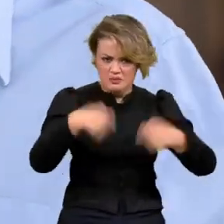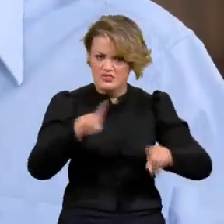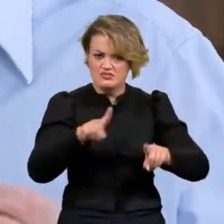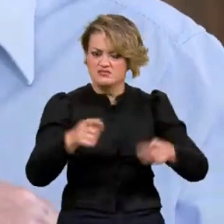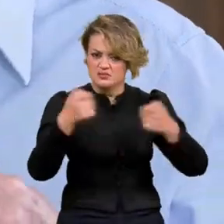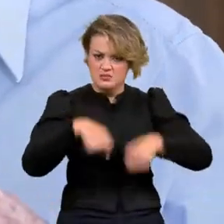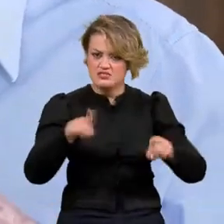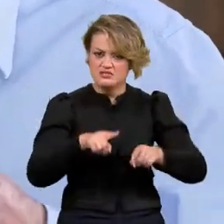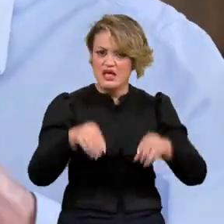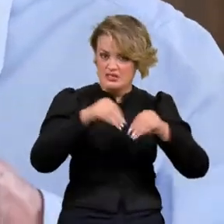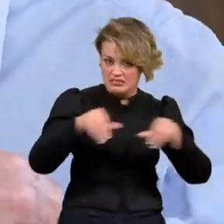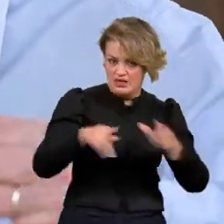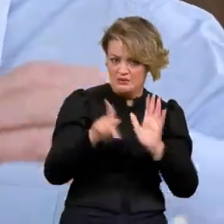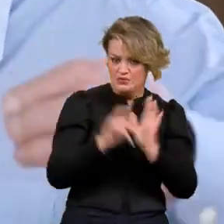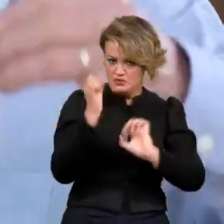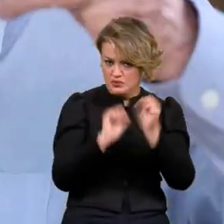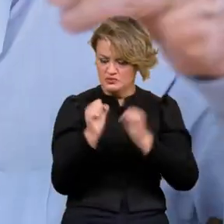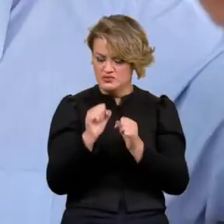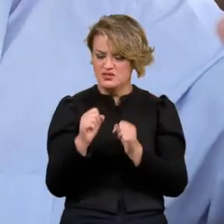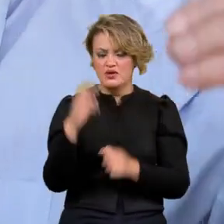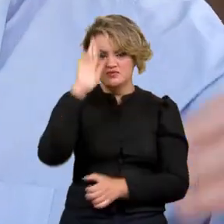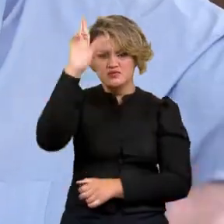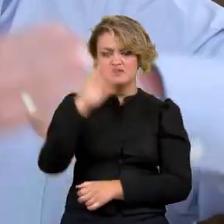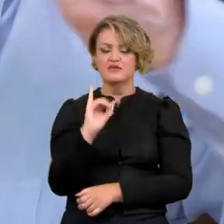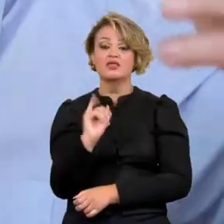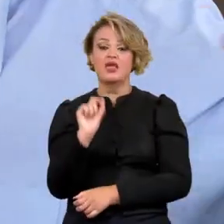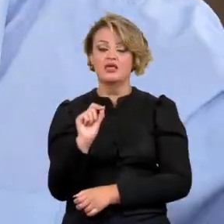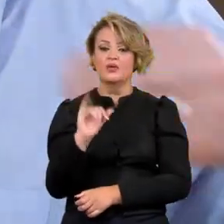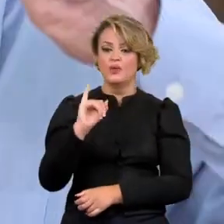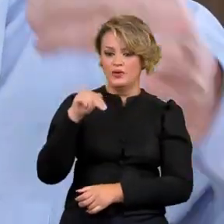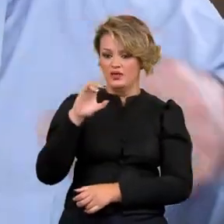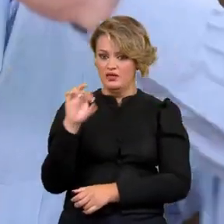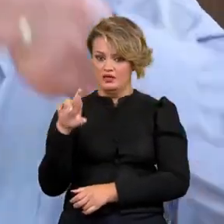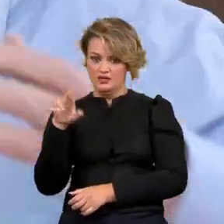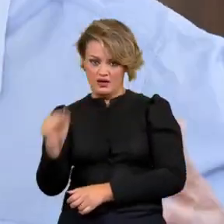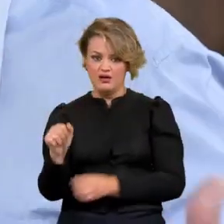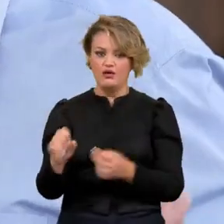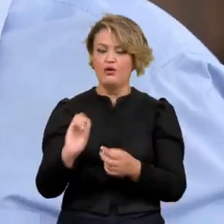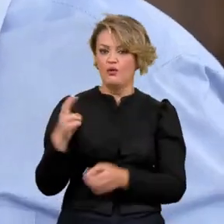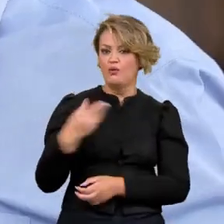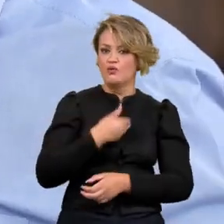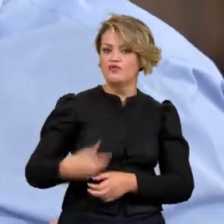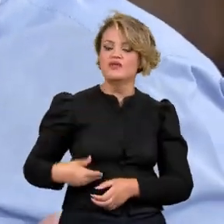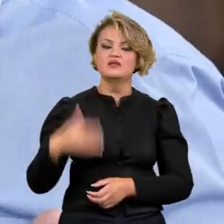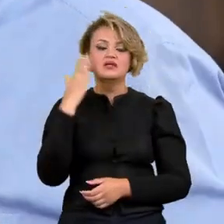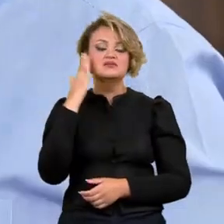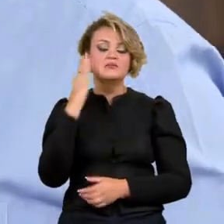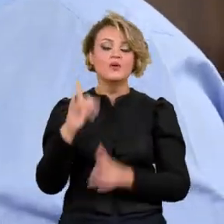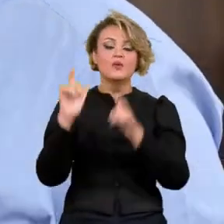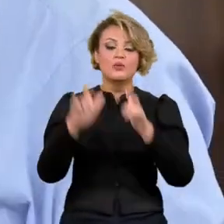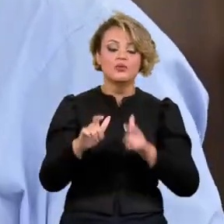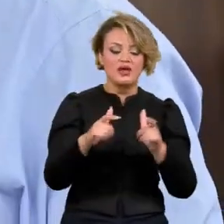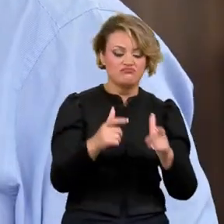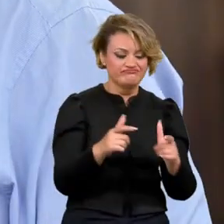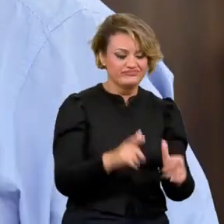o INCA que comunica o governo quais são as propriedades improdutivas que existe em cada estado brasileiro e a partir daí nós vamos